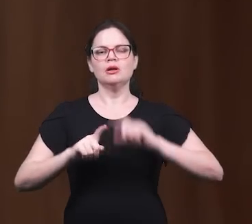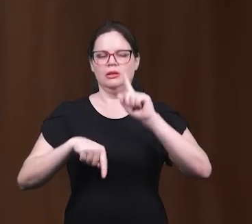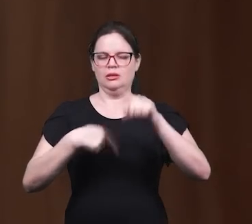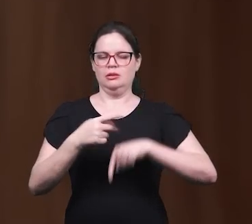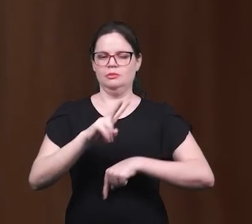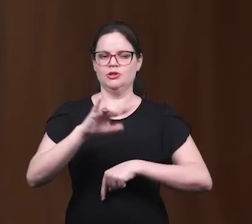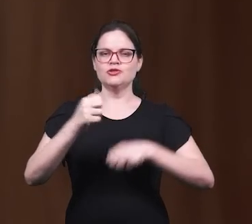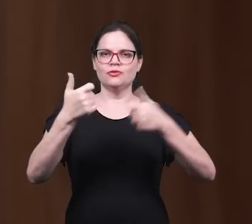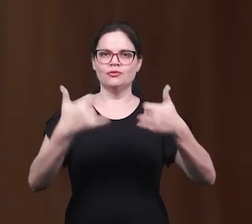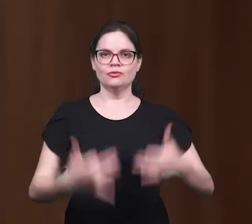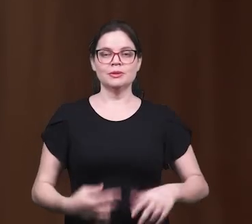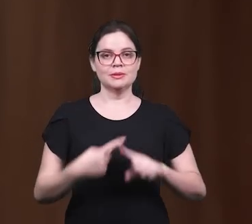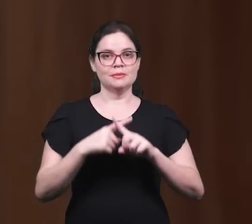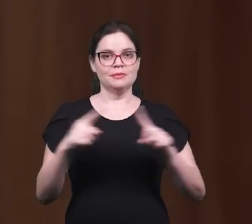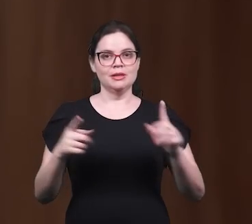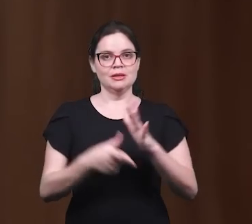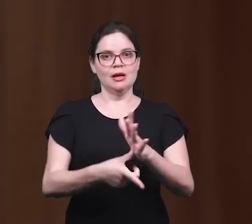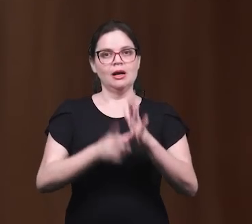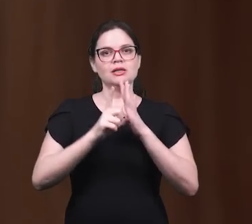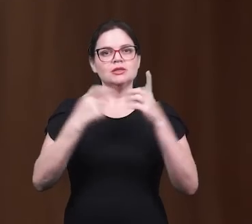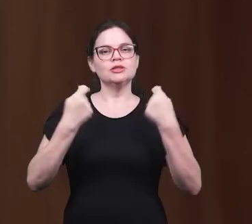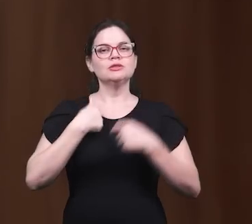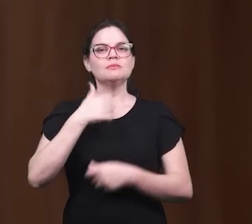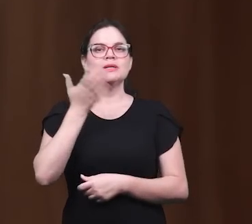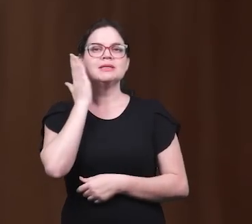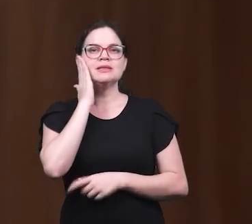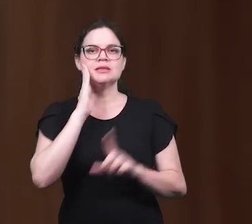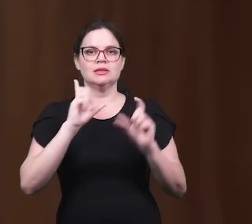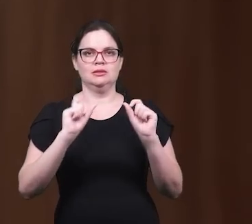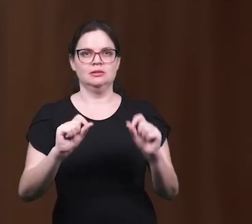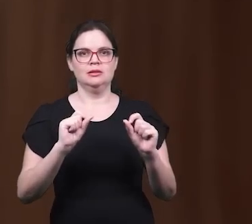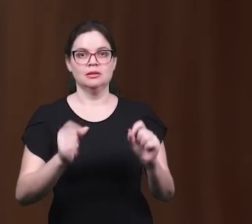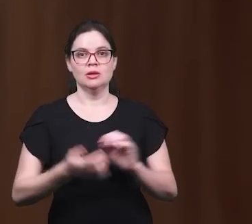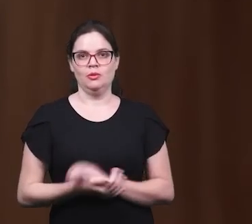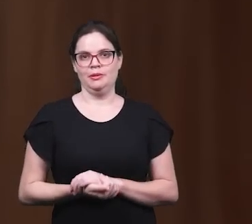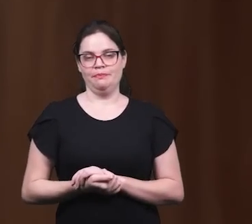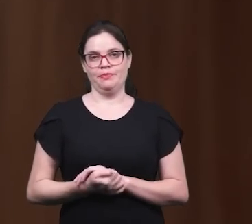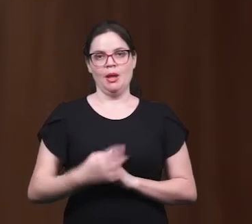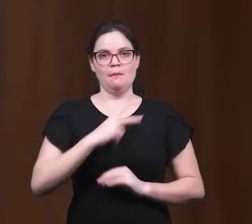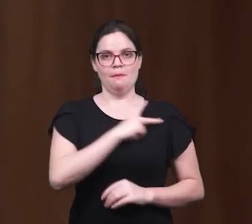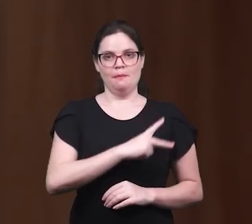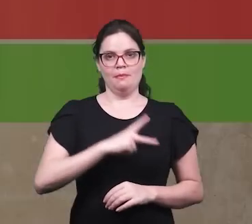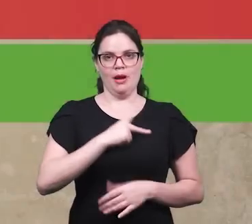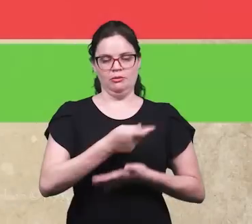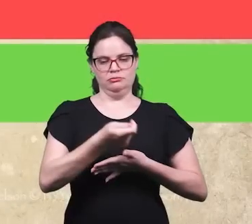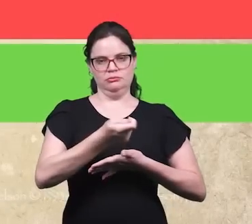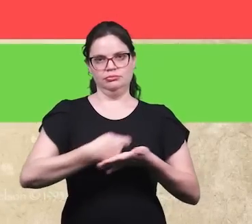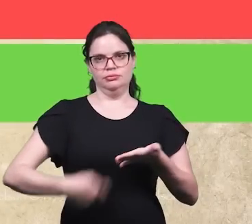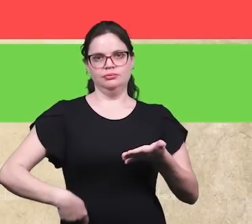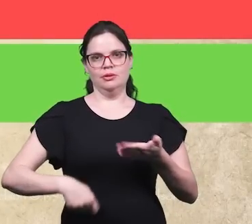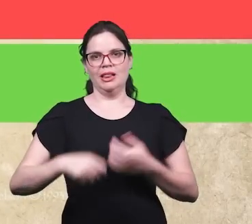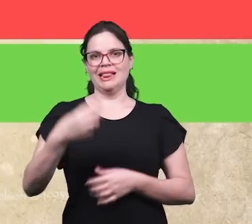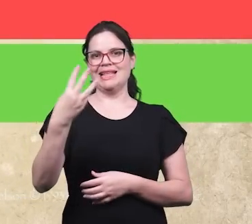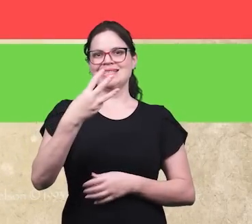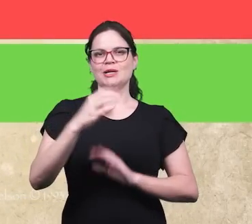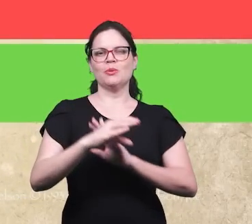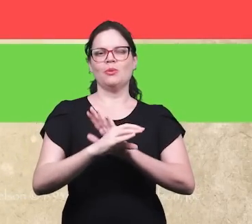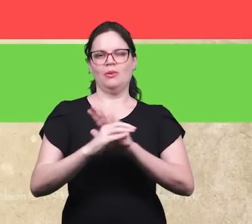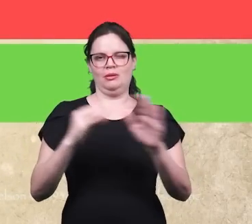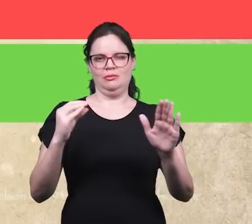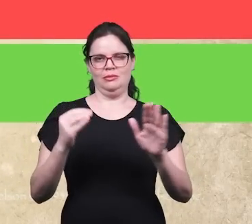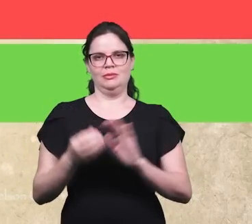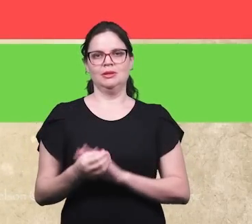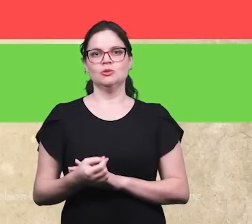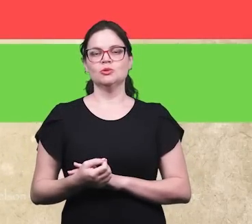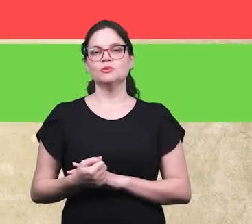mas para finalizarmos, vamos entender aqui que Paulo então vai para o terceiro e último capítulo de 2 Tessalonicenses e